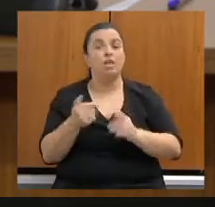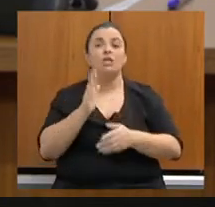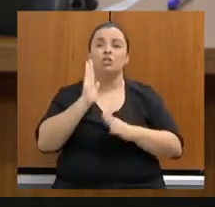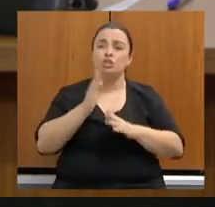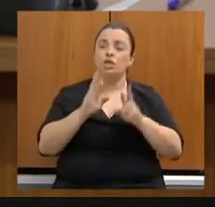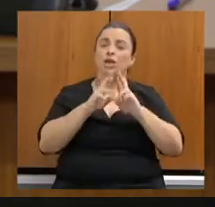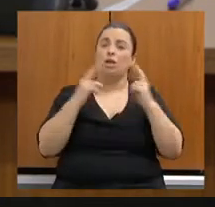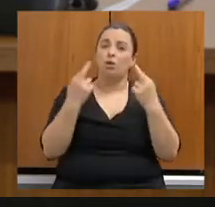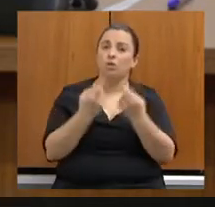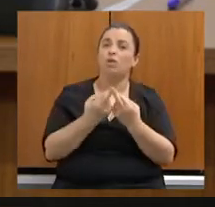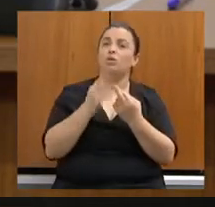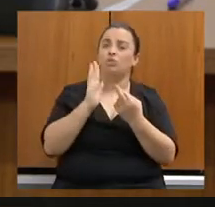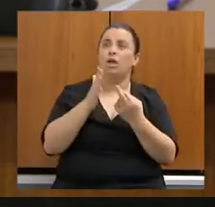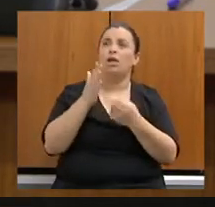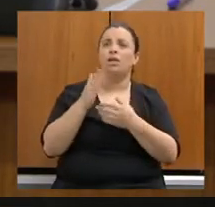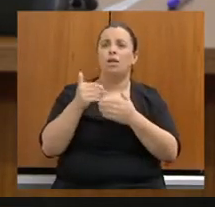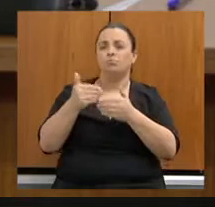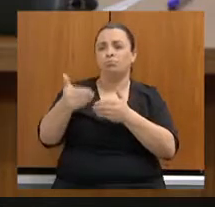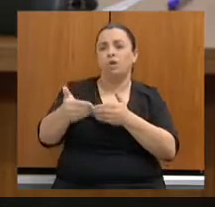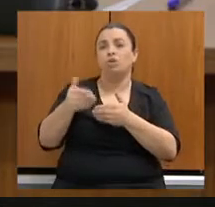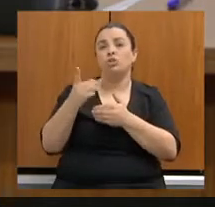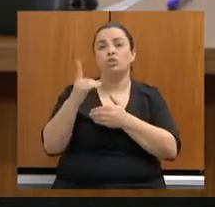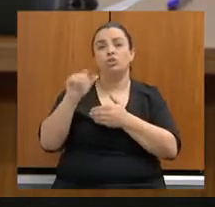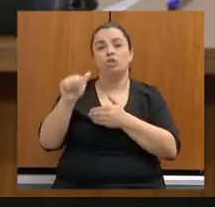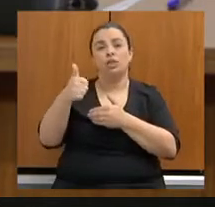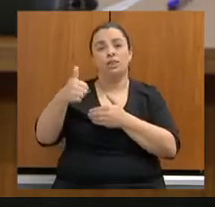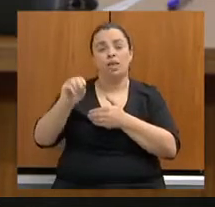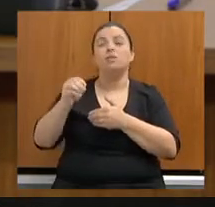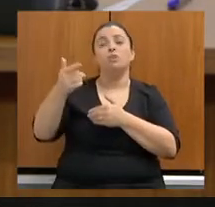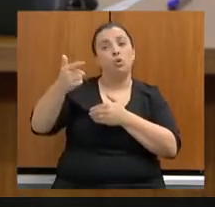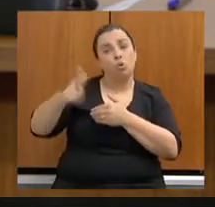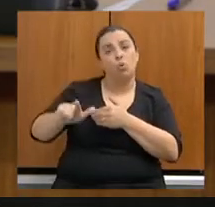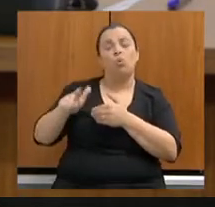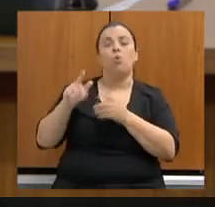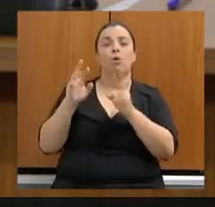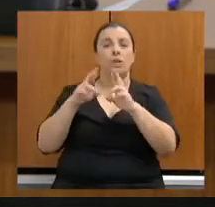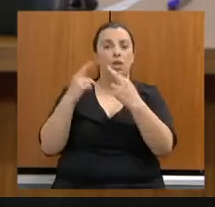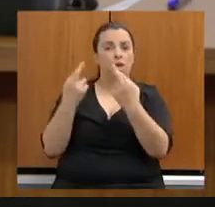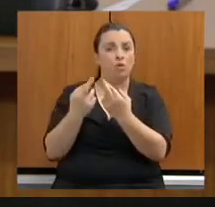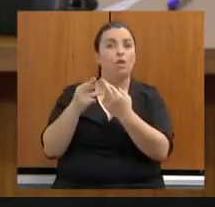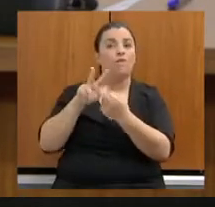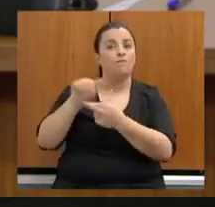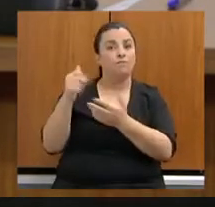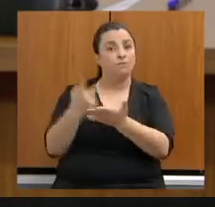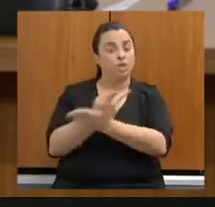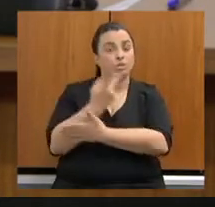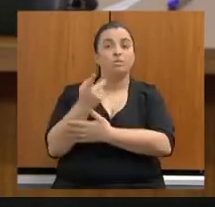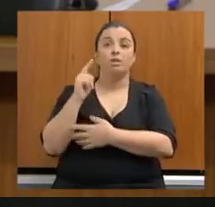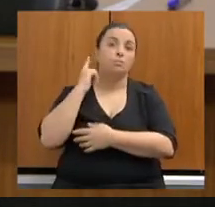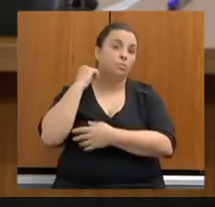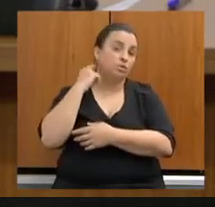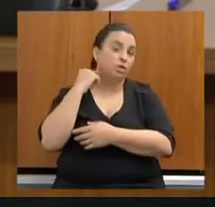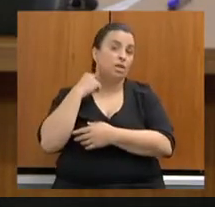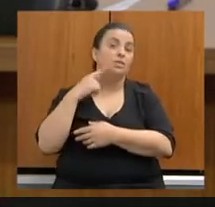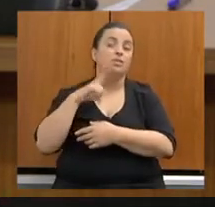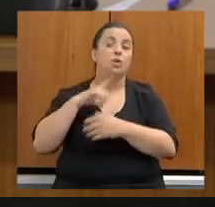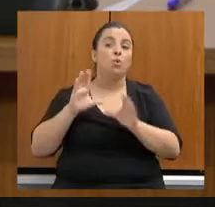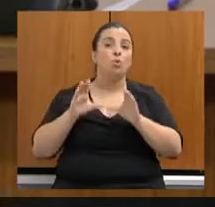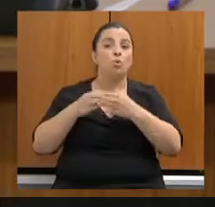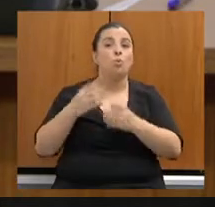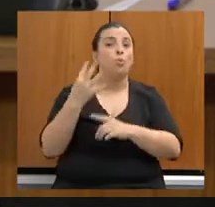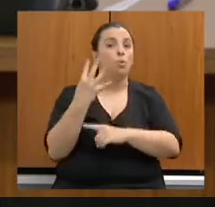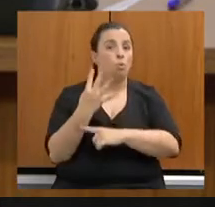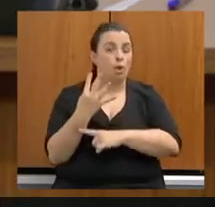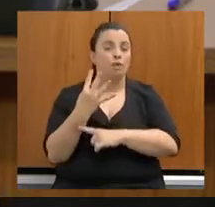agora no dia dez também nós vamos ter outra outra reunião e Minas Gerais faz parte do Bloco quatro